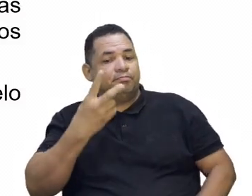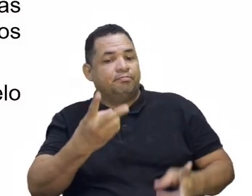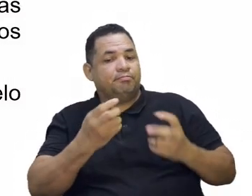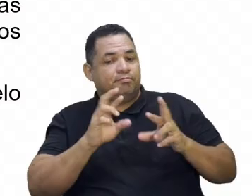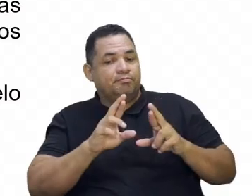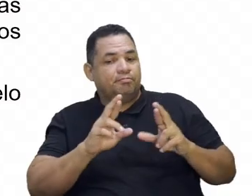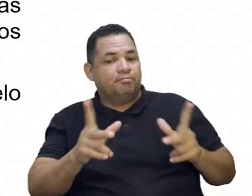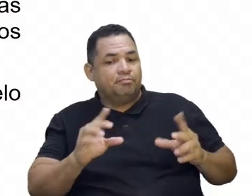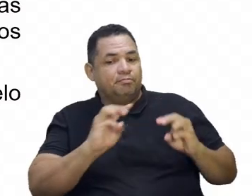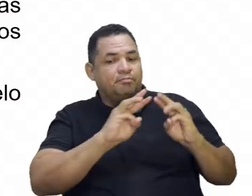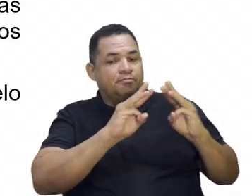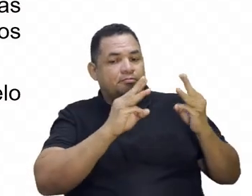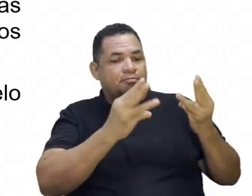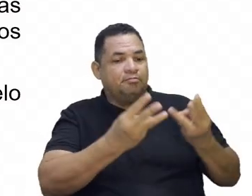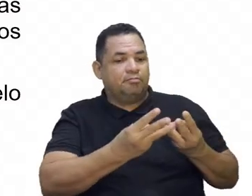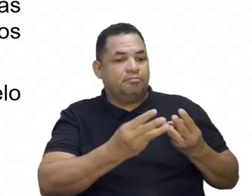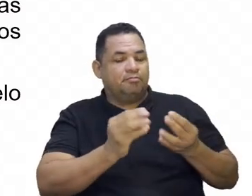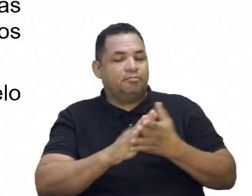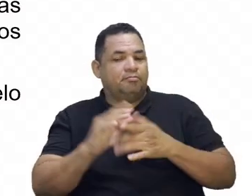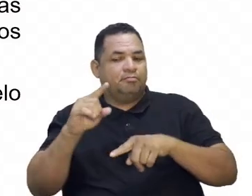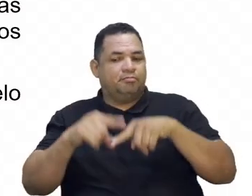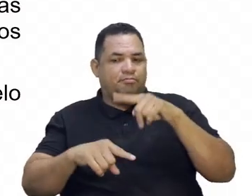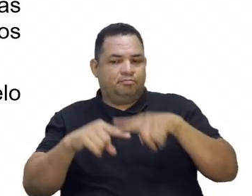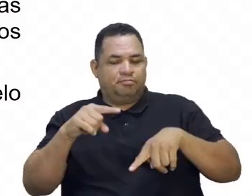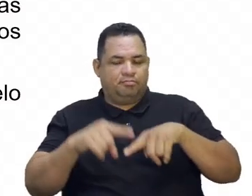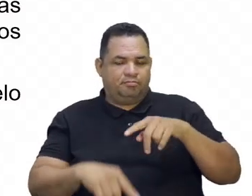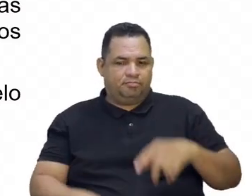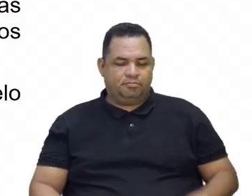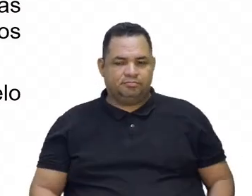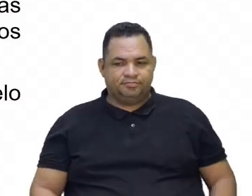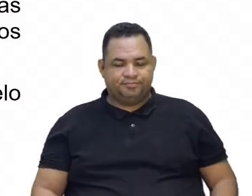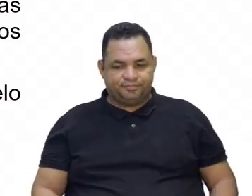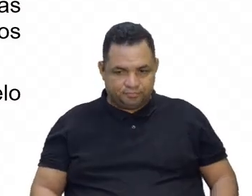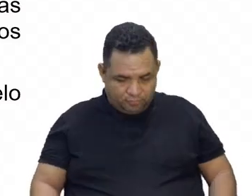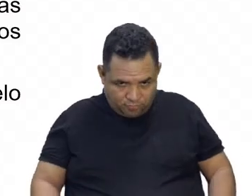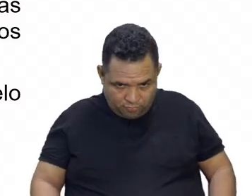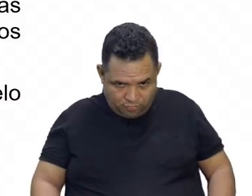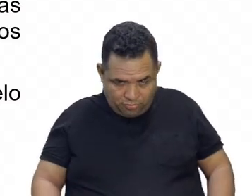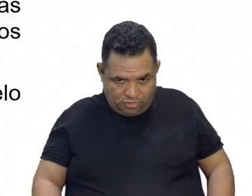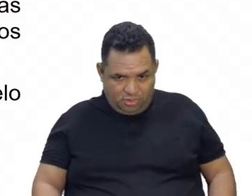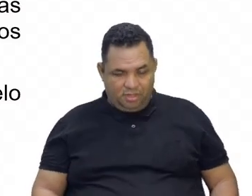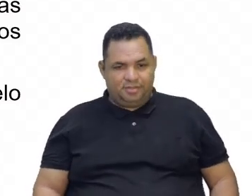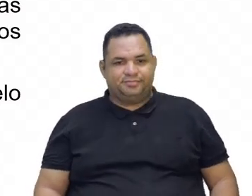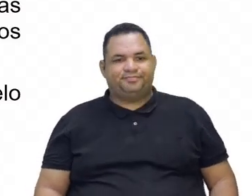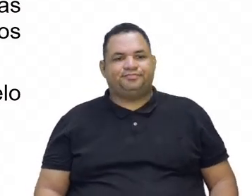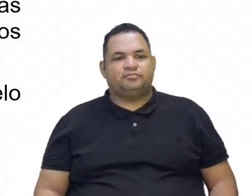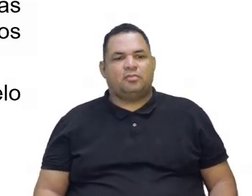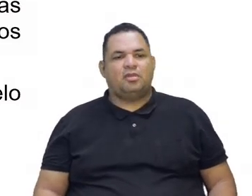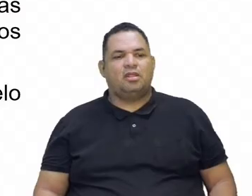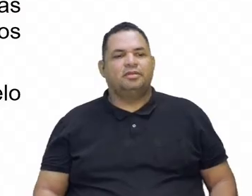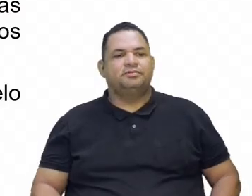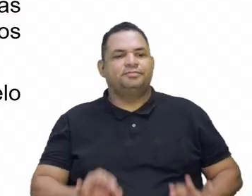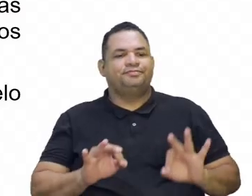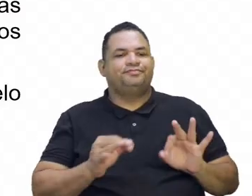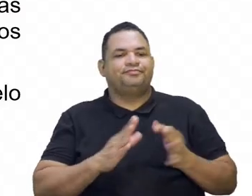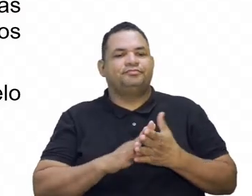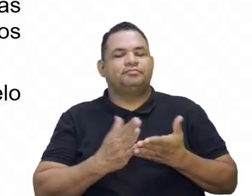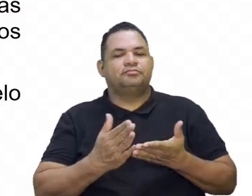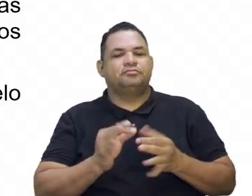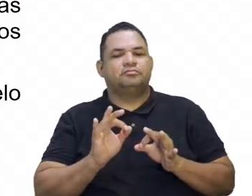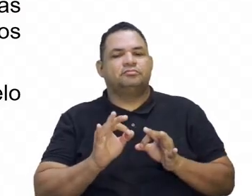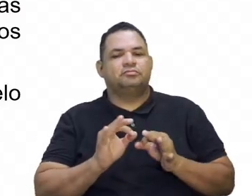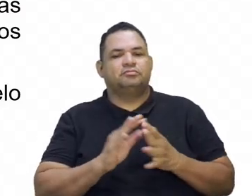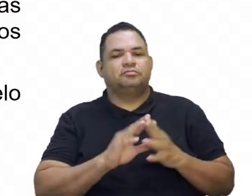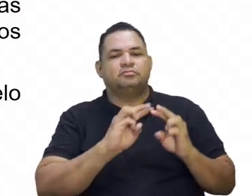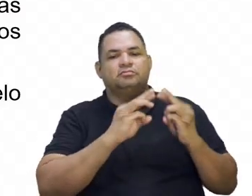considerou a diferença de massa entre os elementos. A diferença de massas entre os elementos é